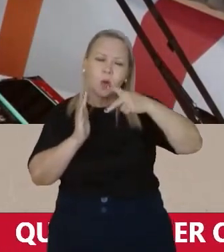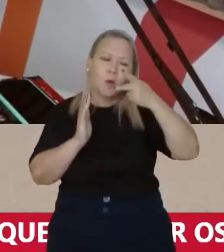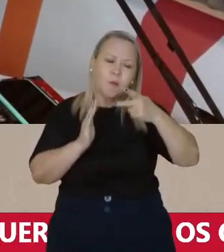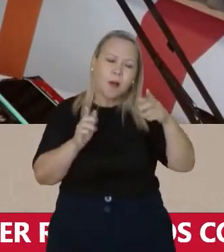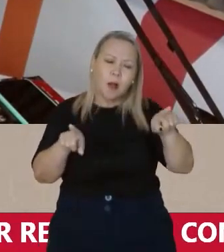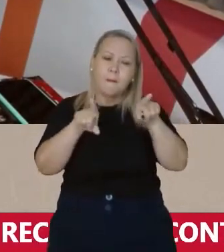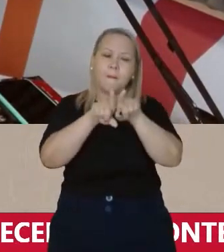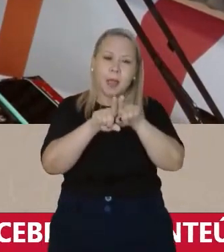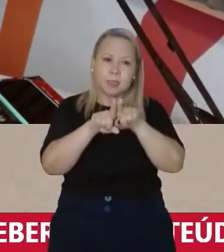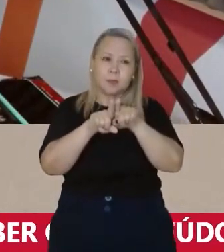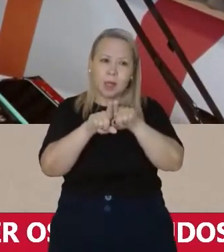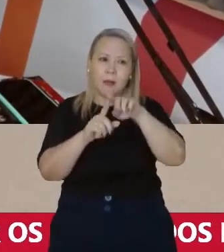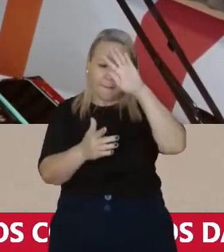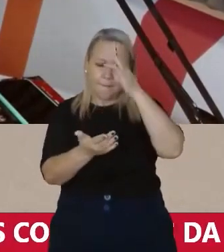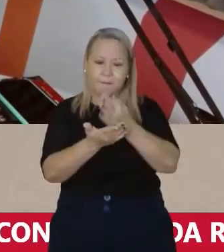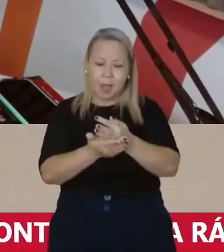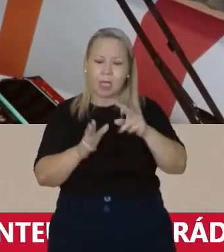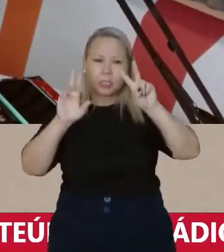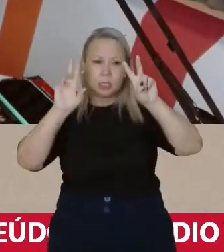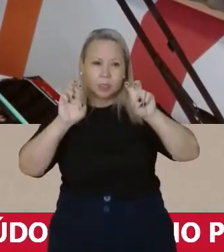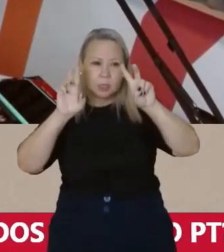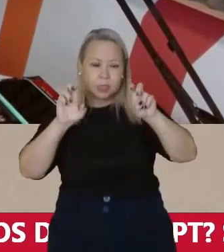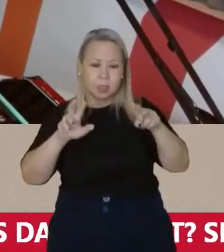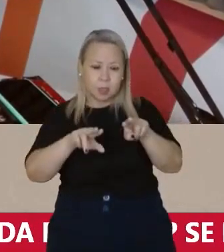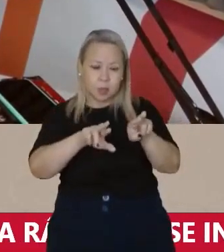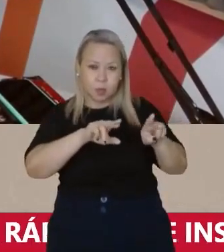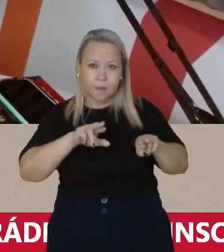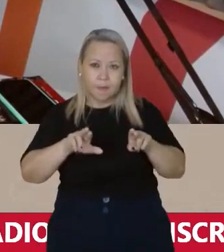nesse mesmo assunto, nesse mesmo princípio?